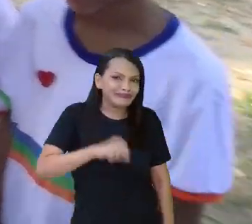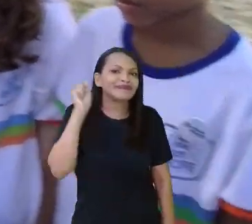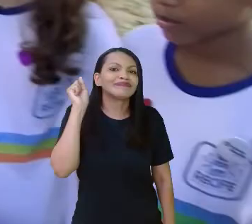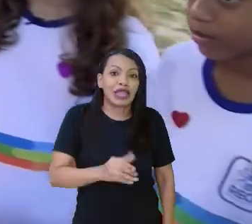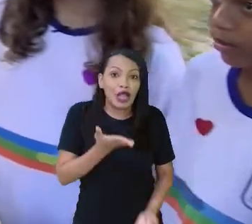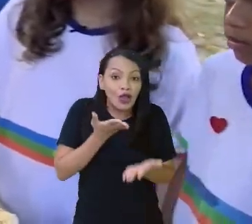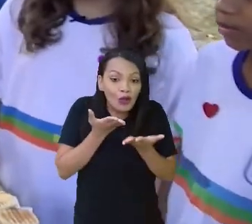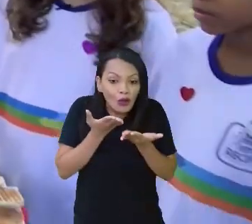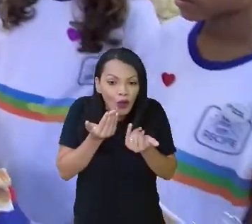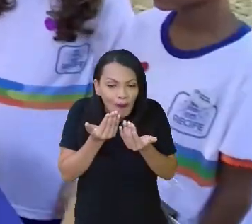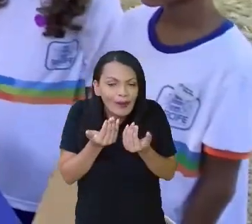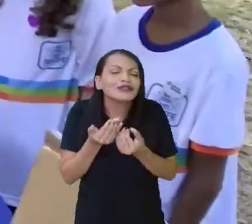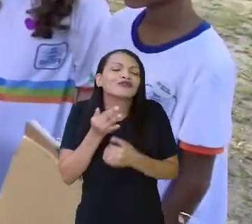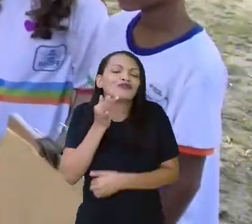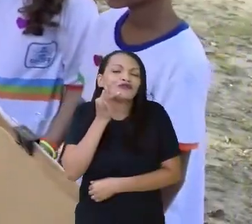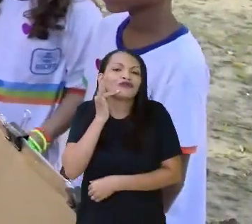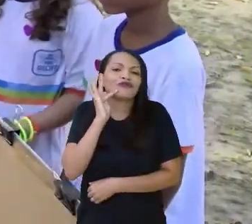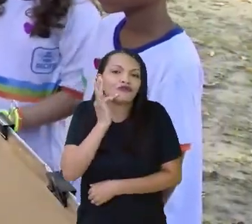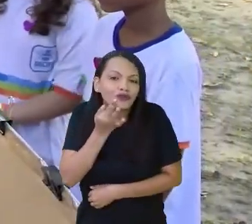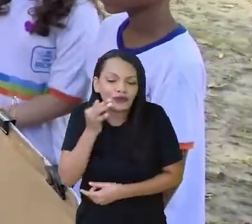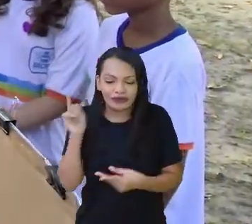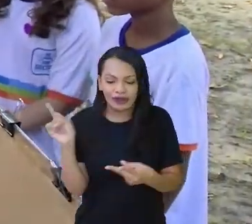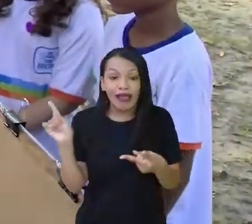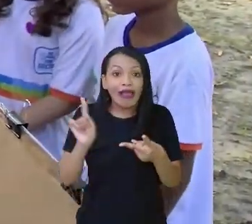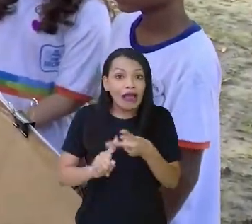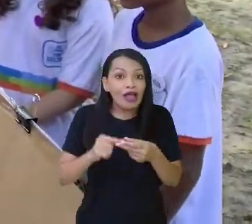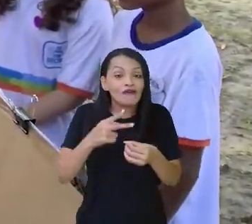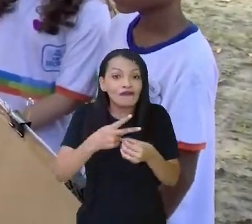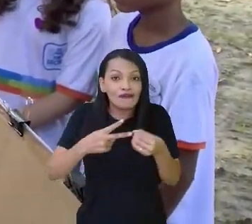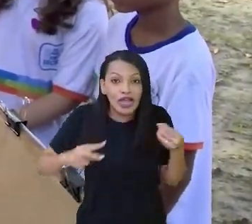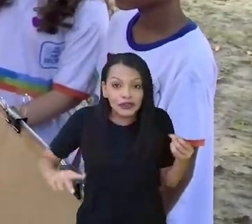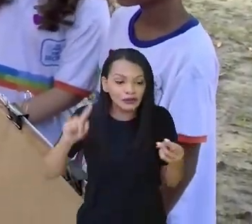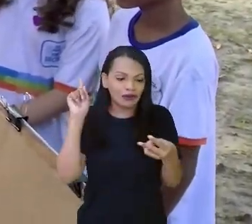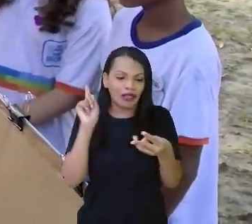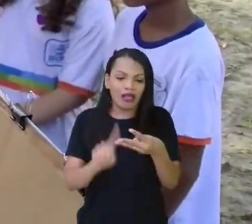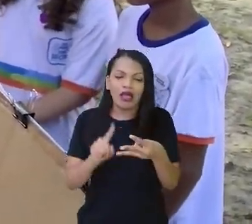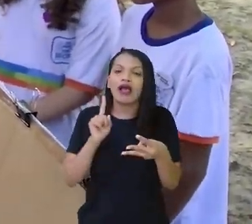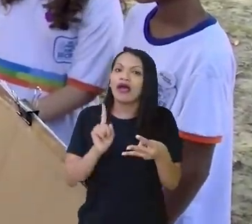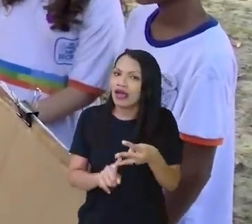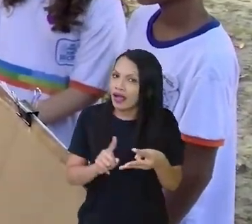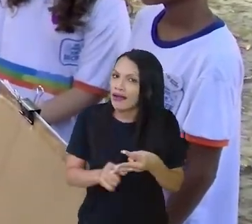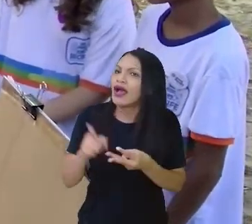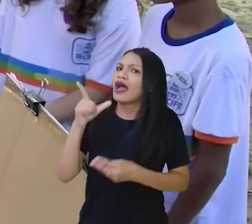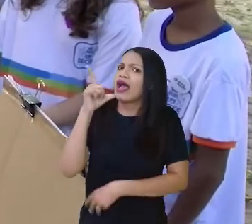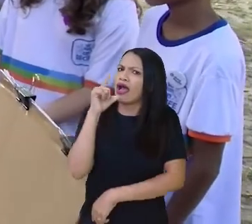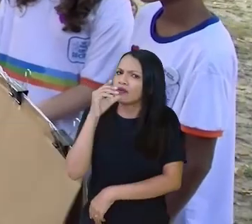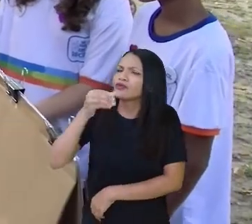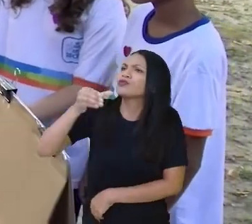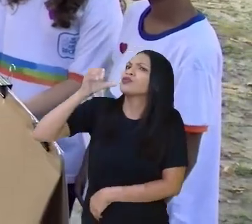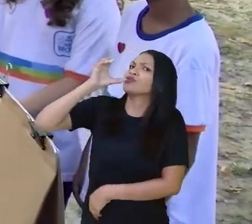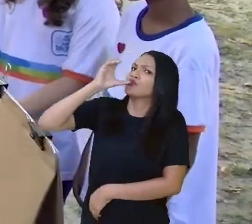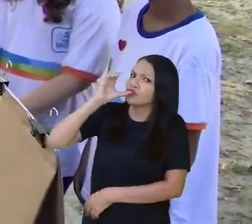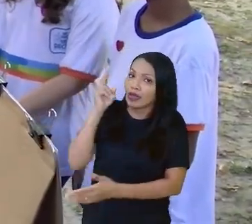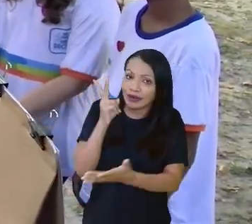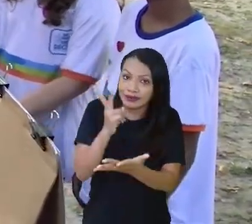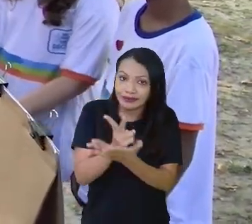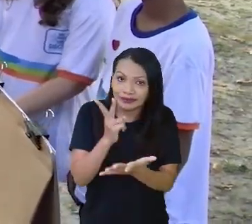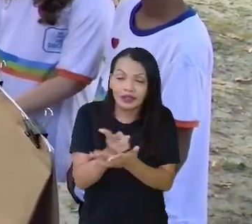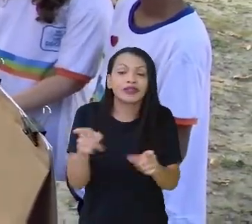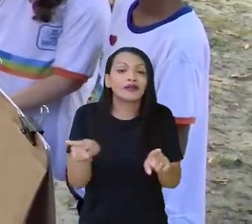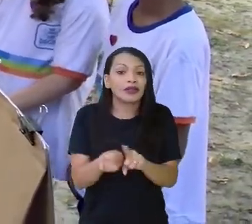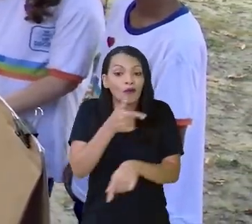Comendo muita fruta, comendo verdura, bebendo muita água, além de outros alimentos